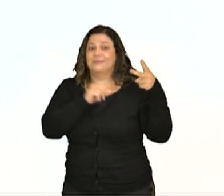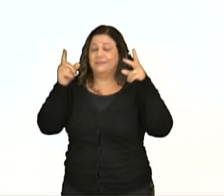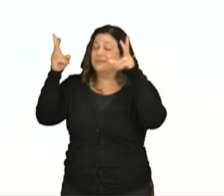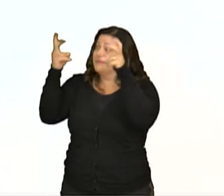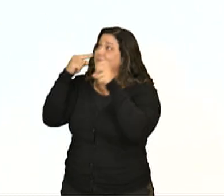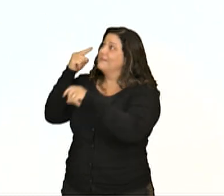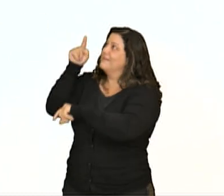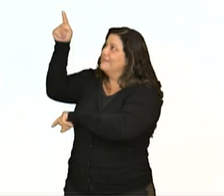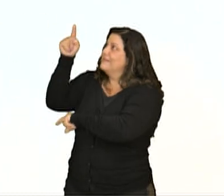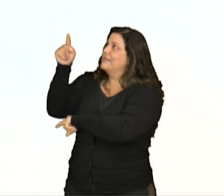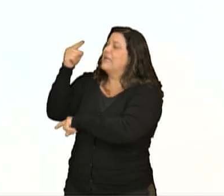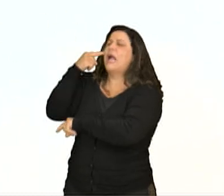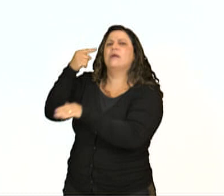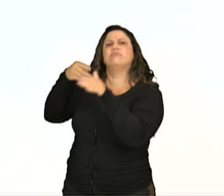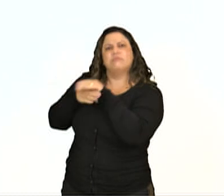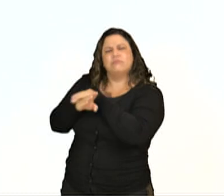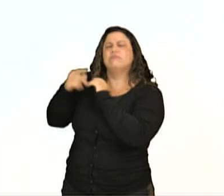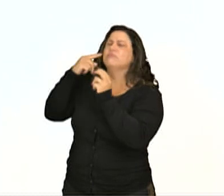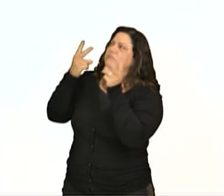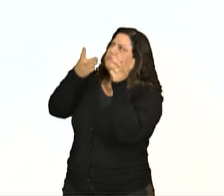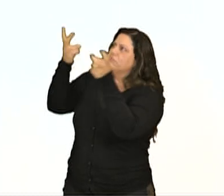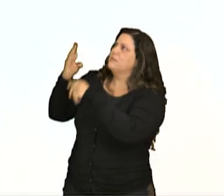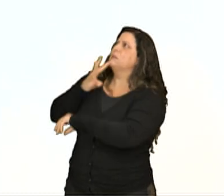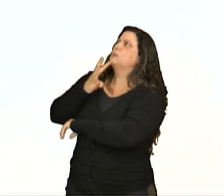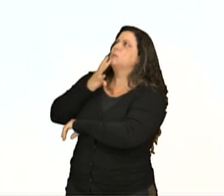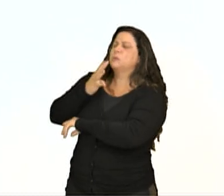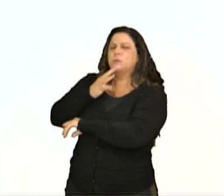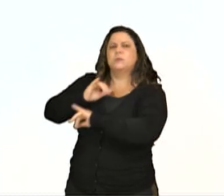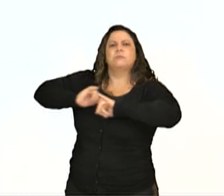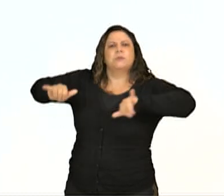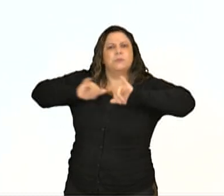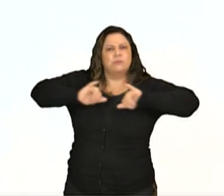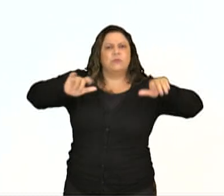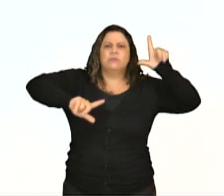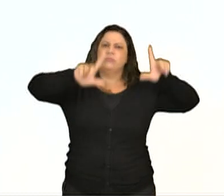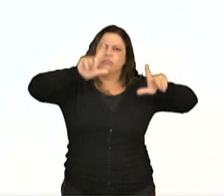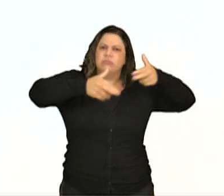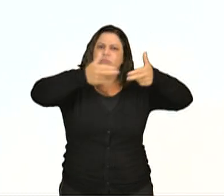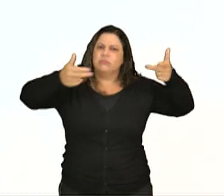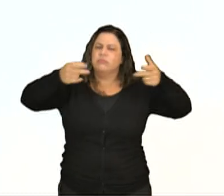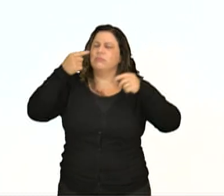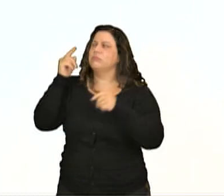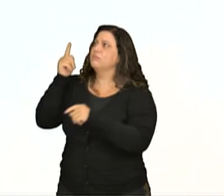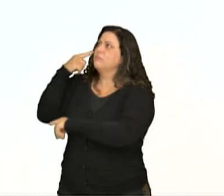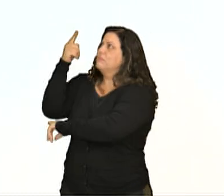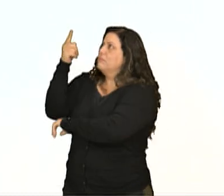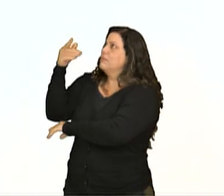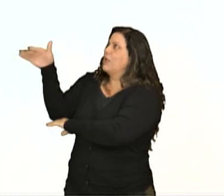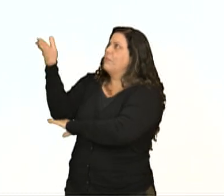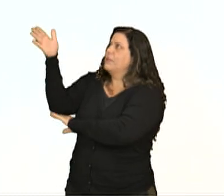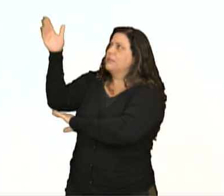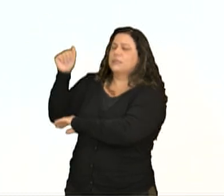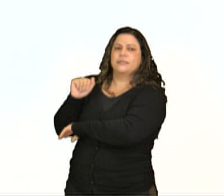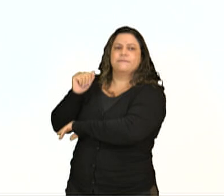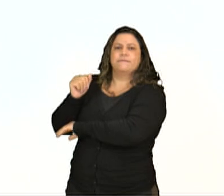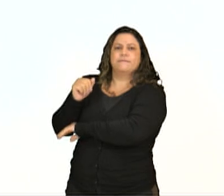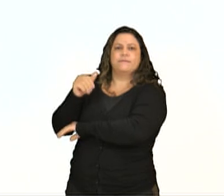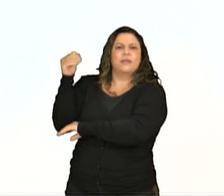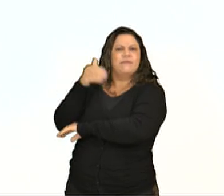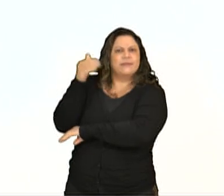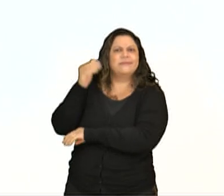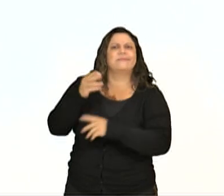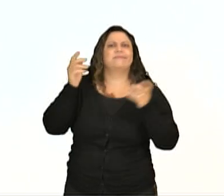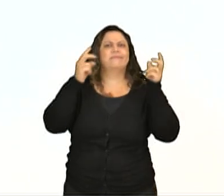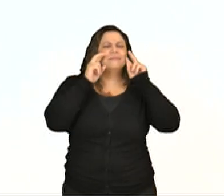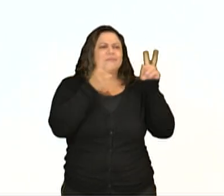se habituar, conhecer, elas frequentemente aparecem em noticiários, a bandeira dos dois aí. Frequentemente, nós vemos